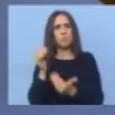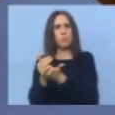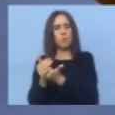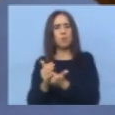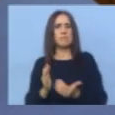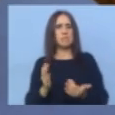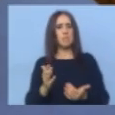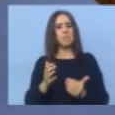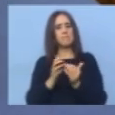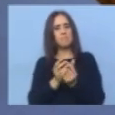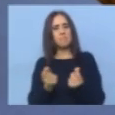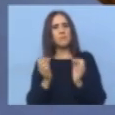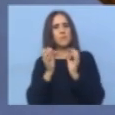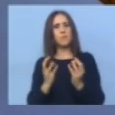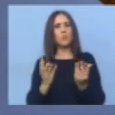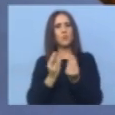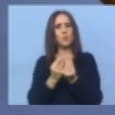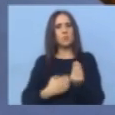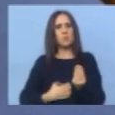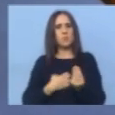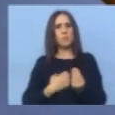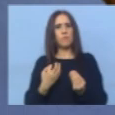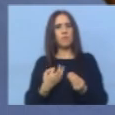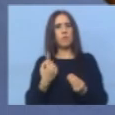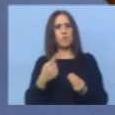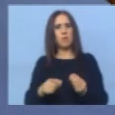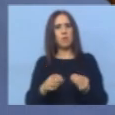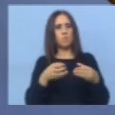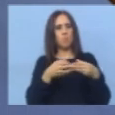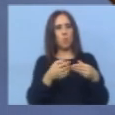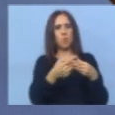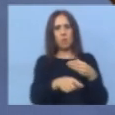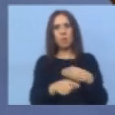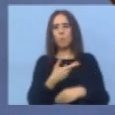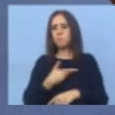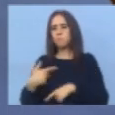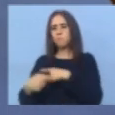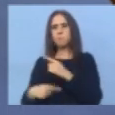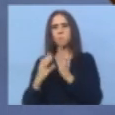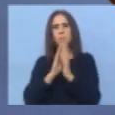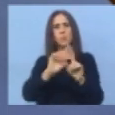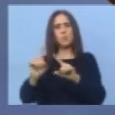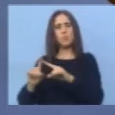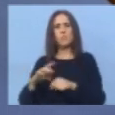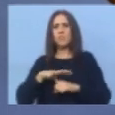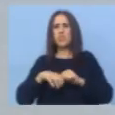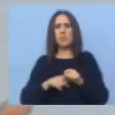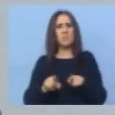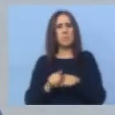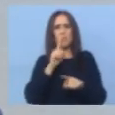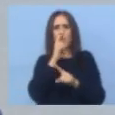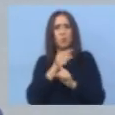necessidade de rezarem juntos, porque, apesar de pertencerem a comunhões ou a tradições religiosas diferentes, eles são irmãos na desgraça, são irmãos na